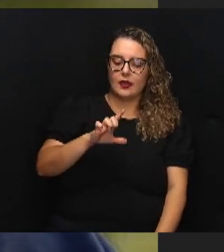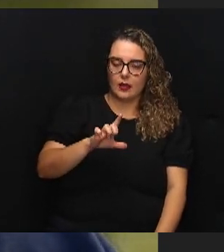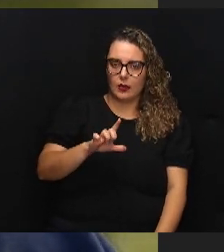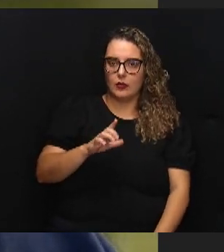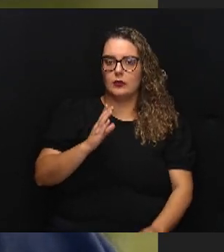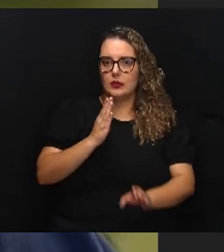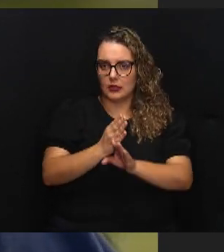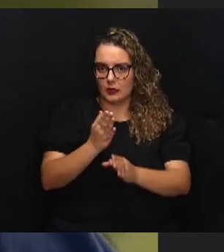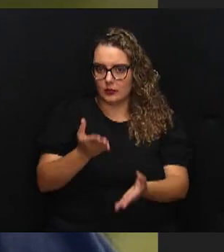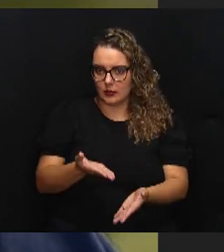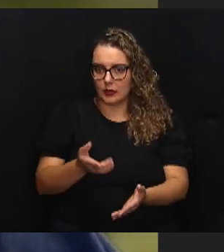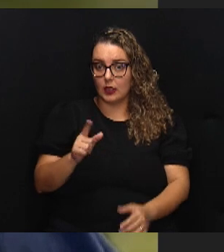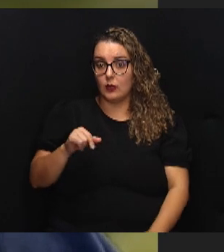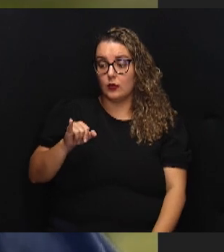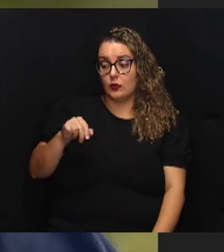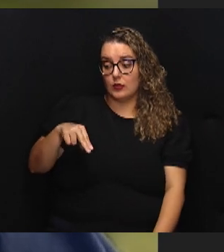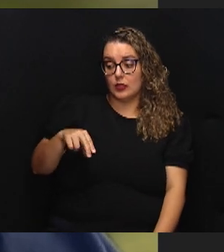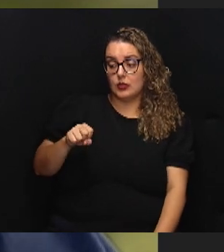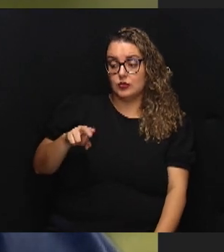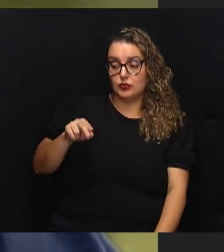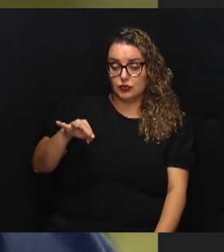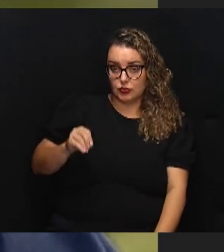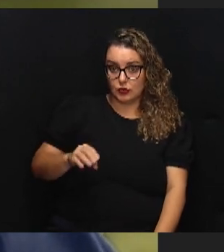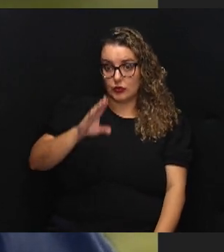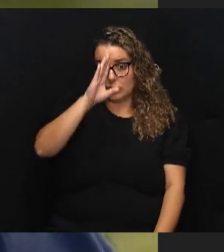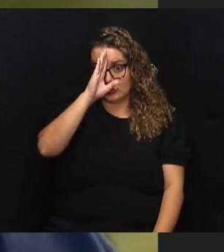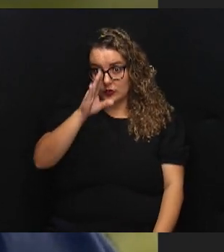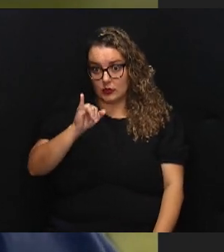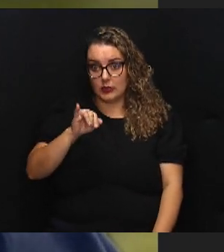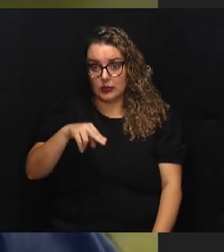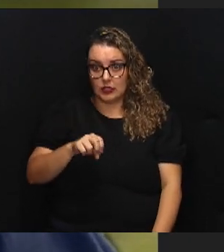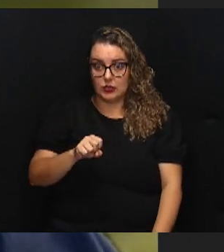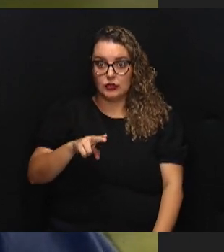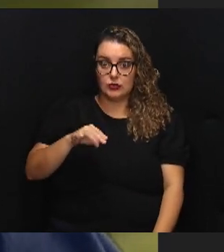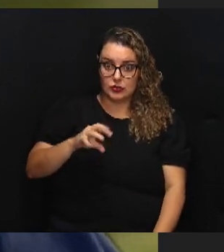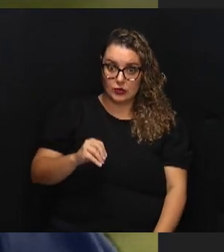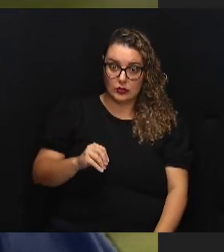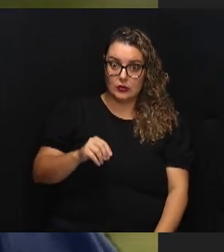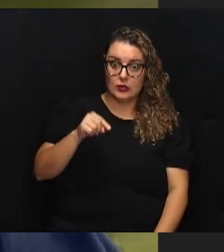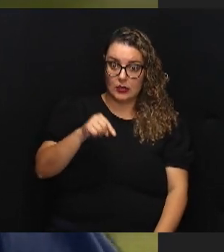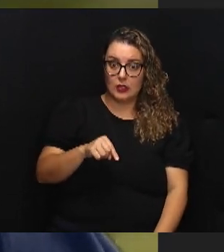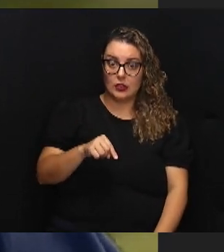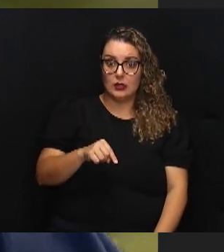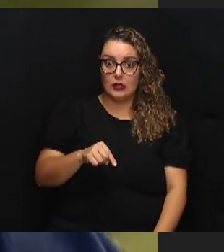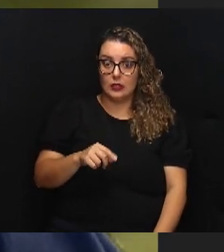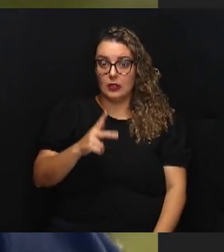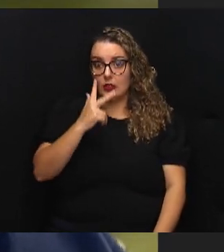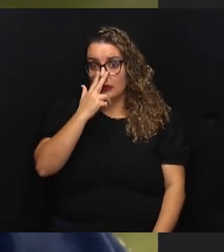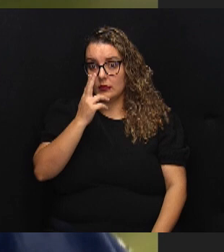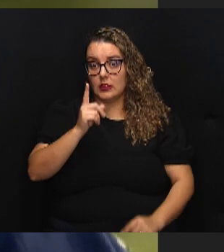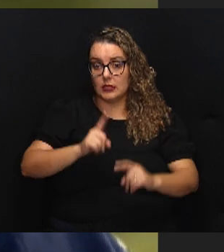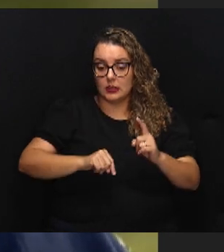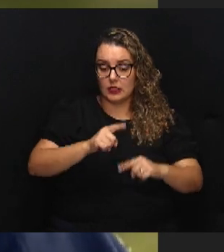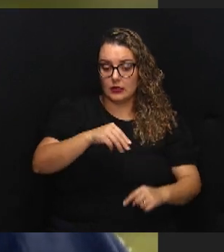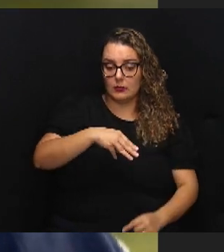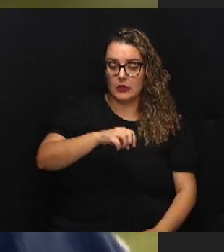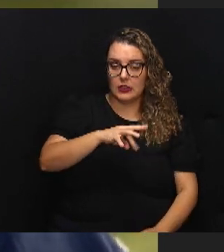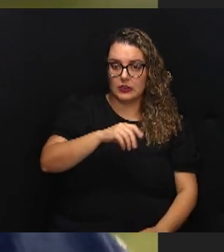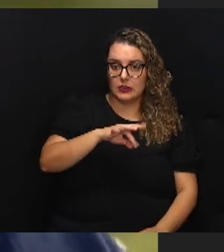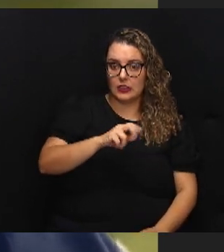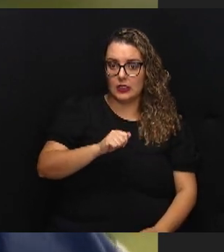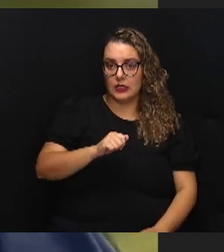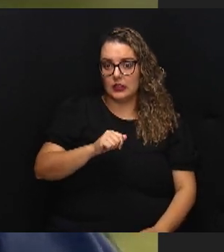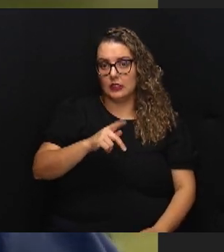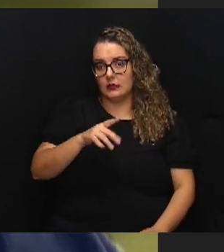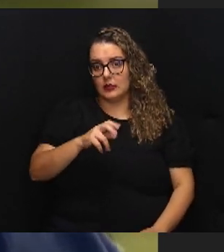ele é um insumo, ele é um dos principais insumos. O custo desse coquetel enzimático é equivalente da matéria-prima. 20% é